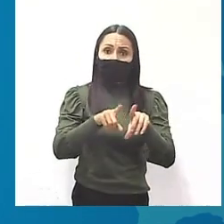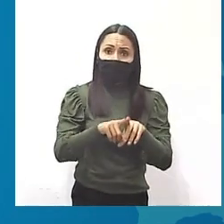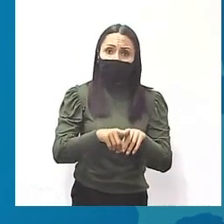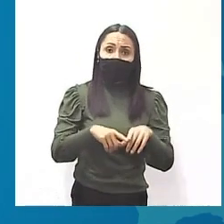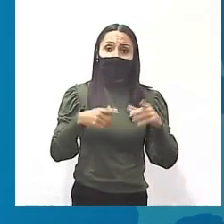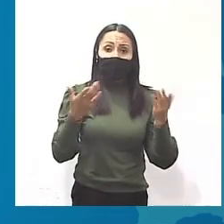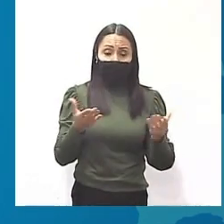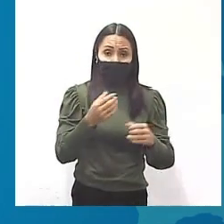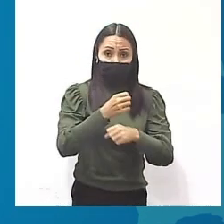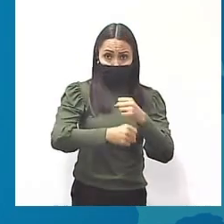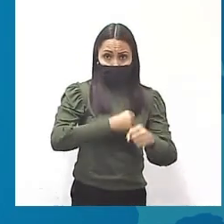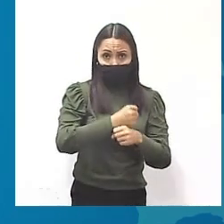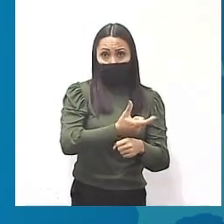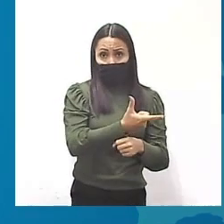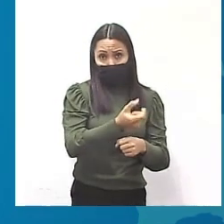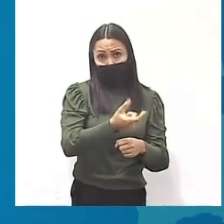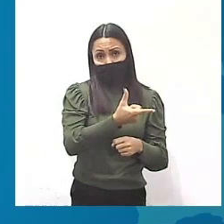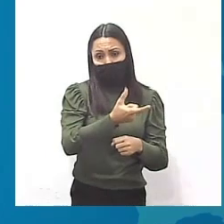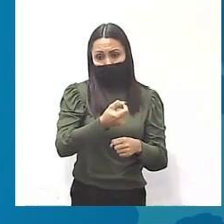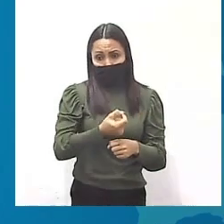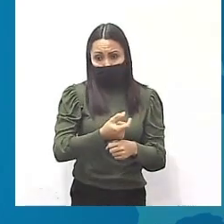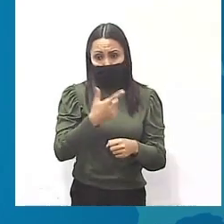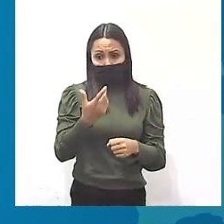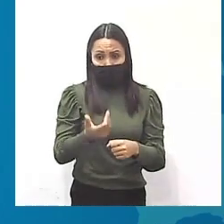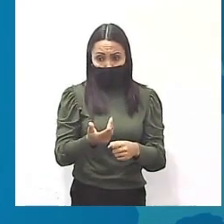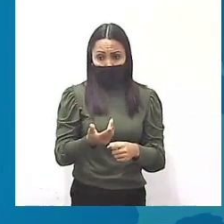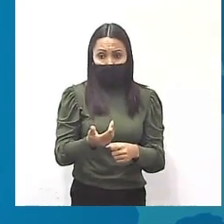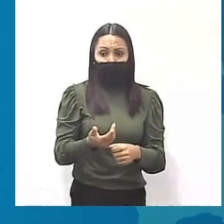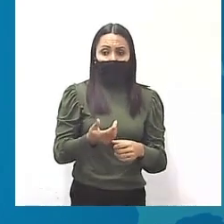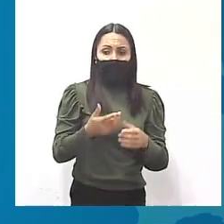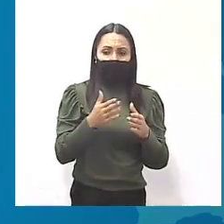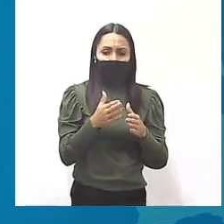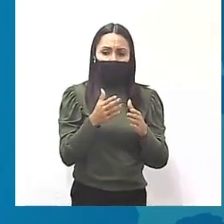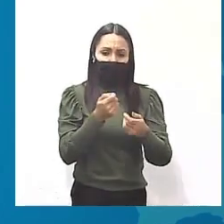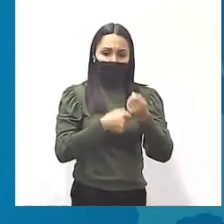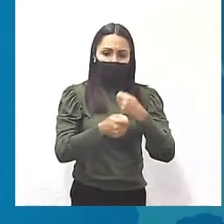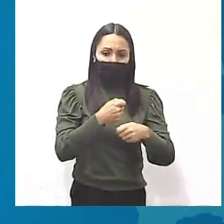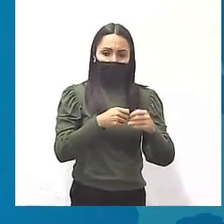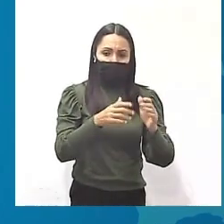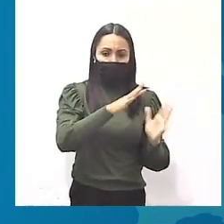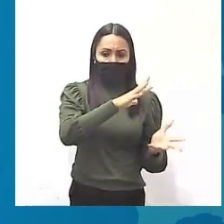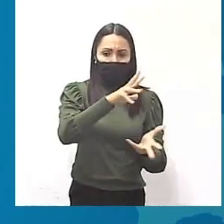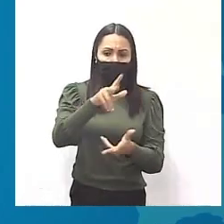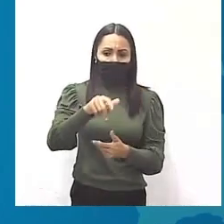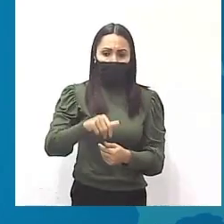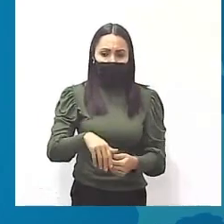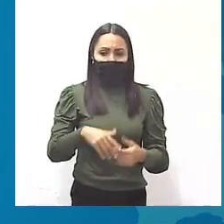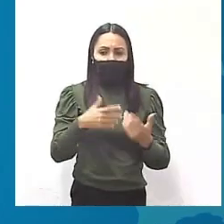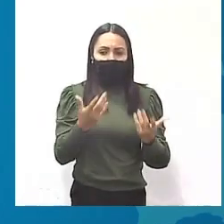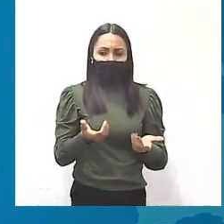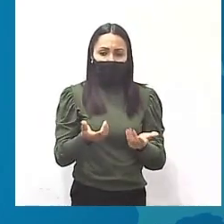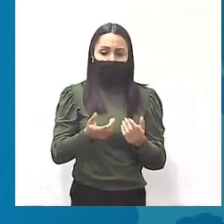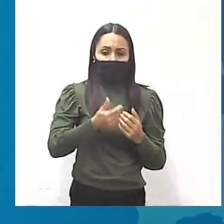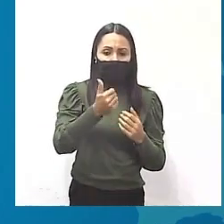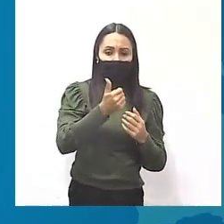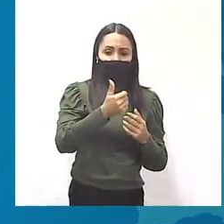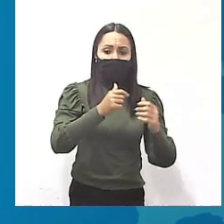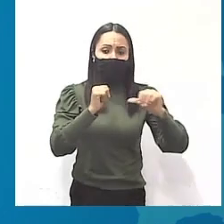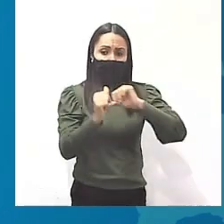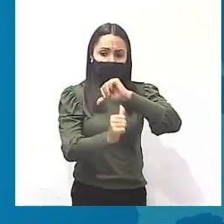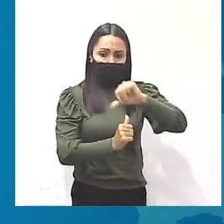em 2020, o Fórum Econômico Mundial, ele apontou ali, pela primeira vez, as